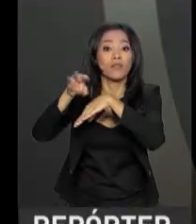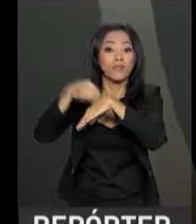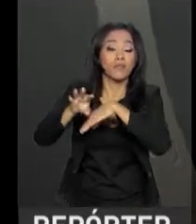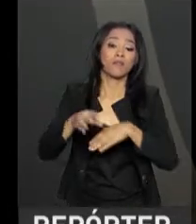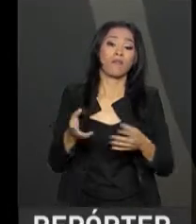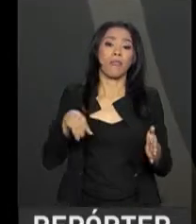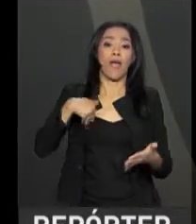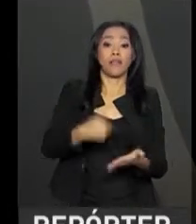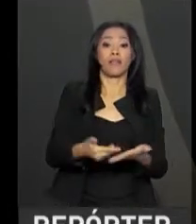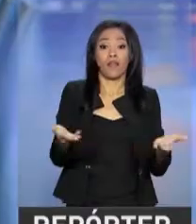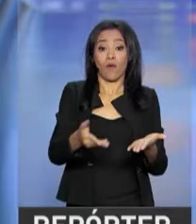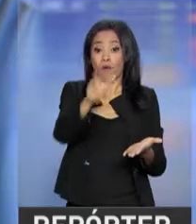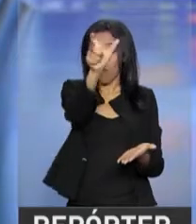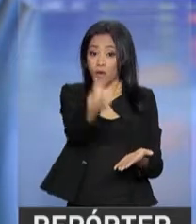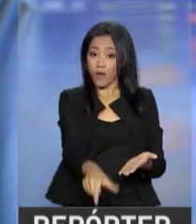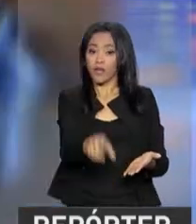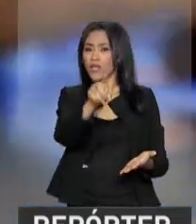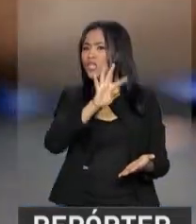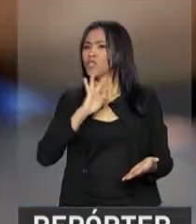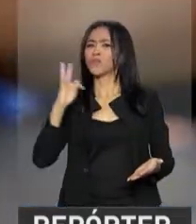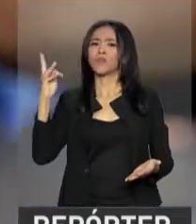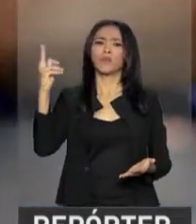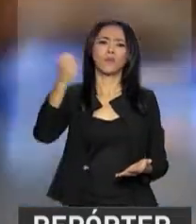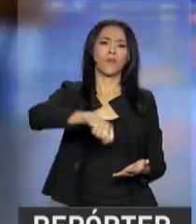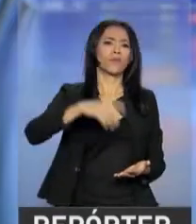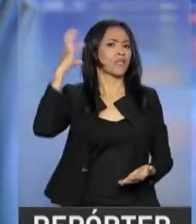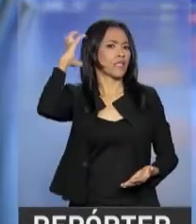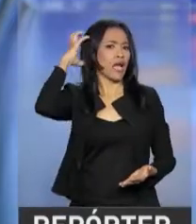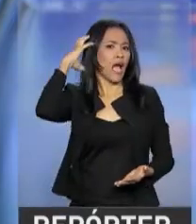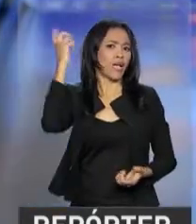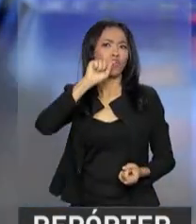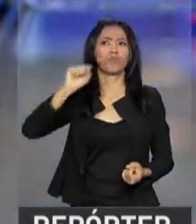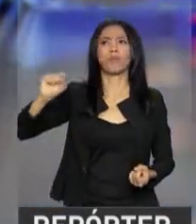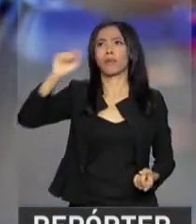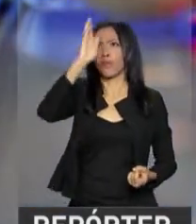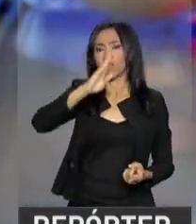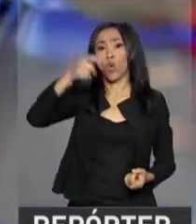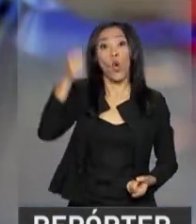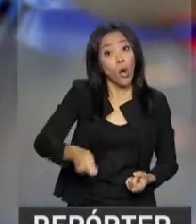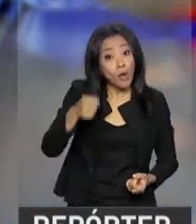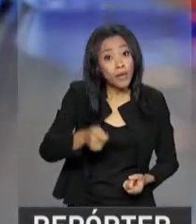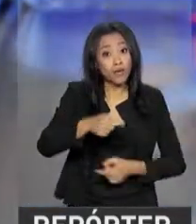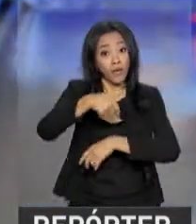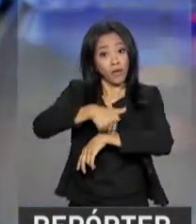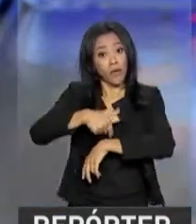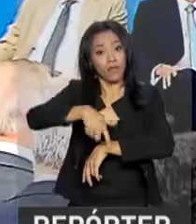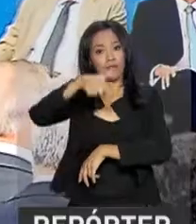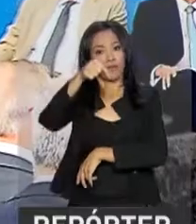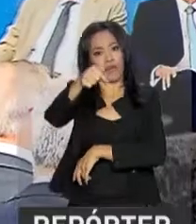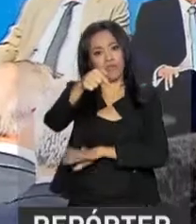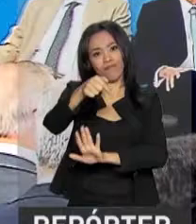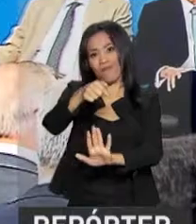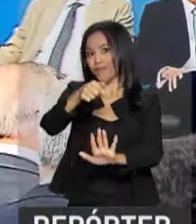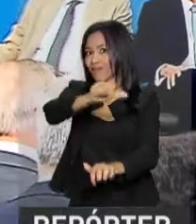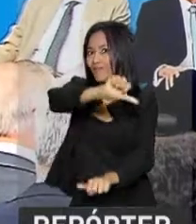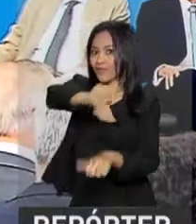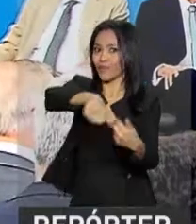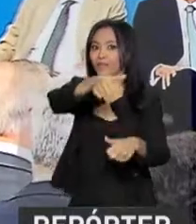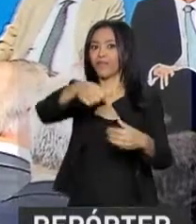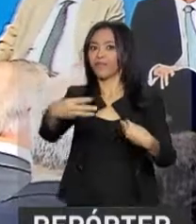Voz do Brasil ia ao ar em todas as emissoras do país, obrigatoriamente às 7 horas da noite. Mas isso muda